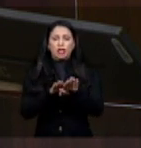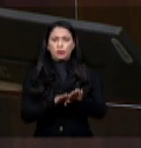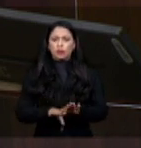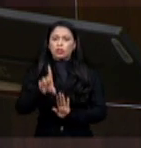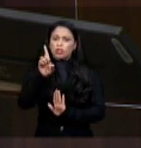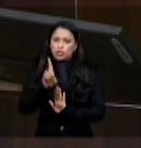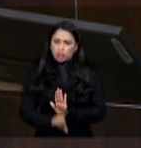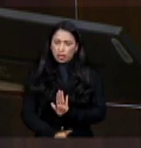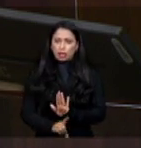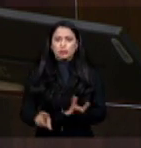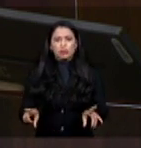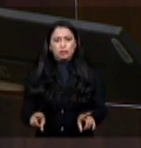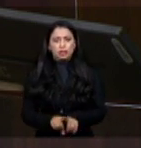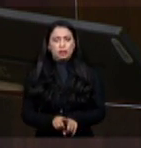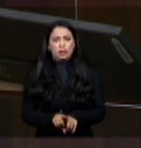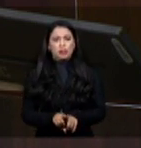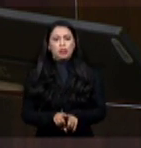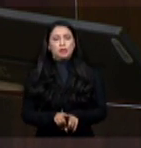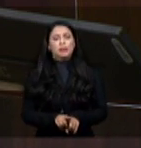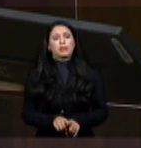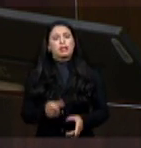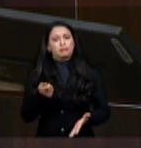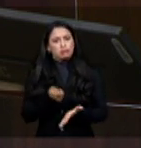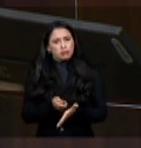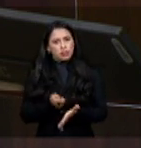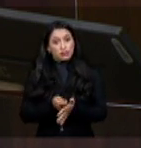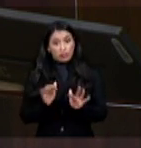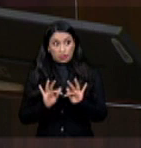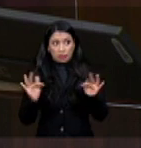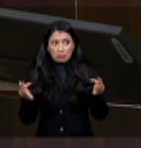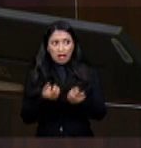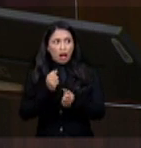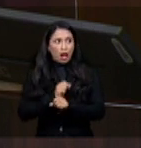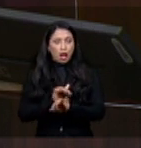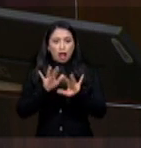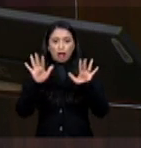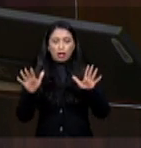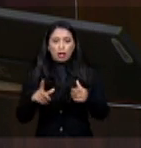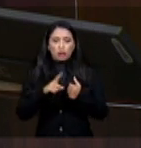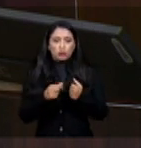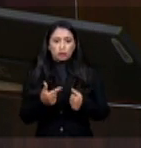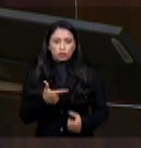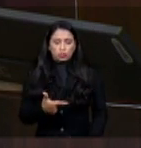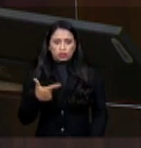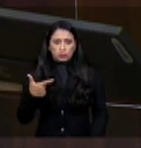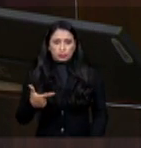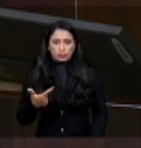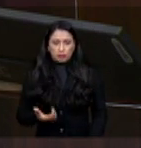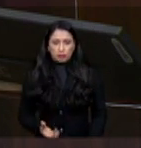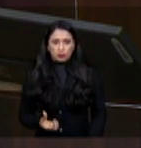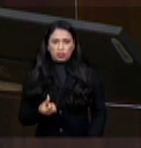direitos e deveres na família isso está claro Expresso no artigo 226 e em todos os